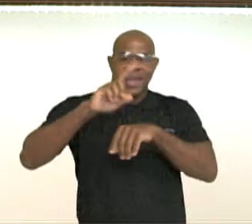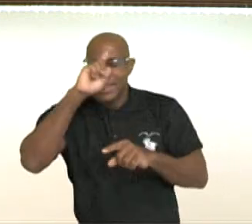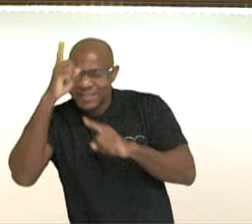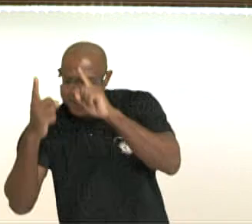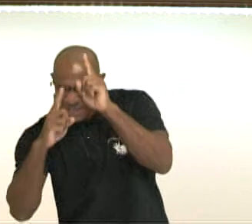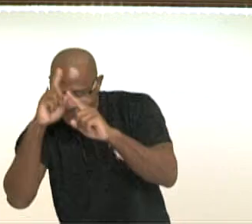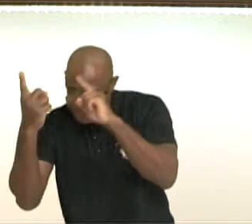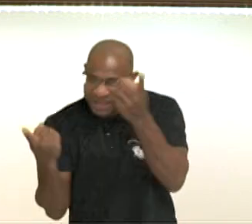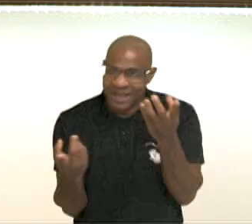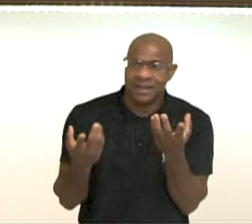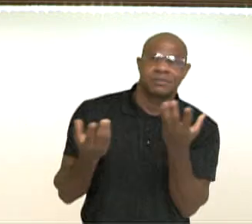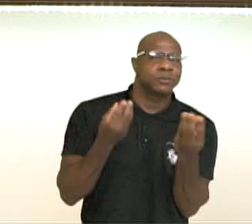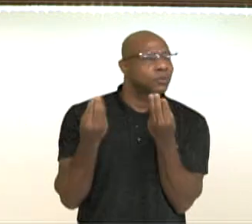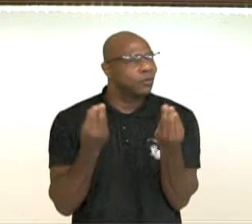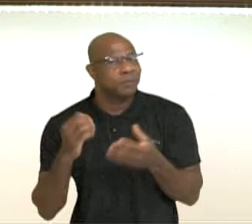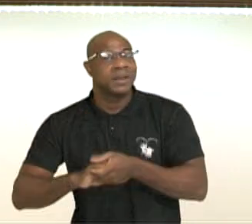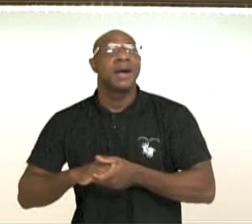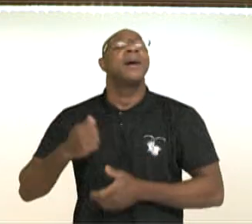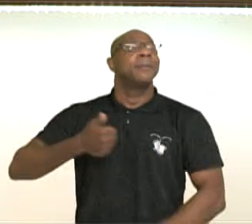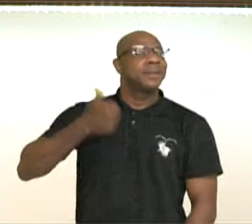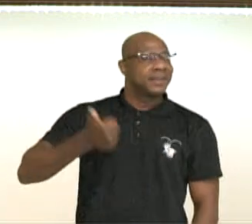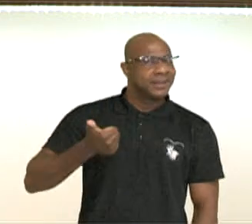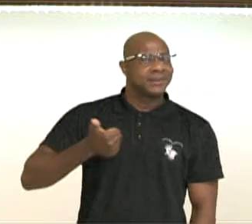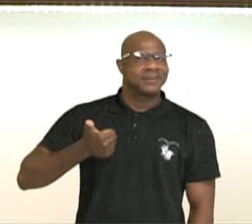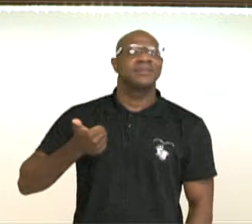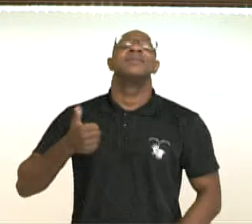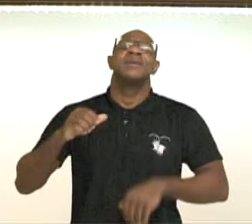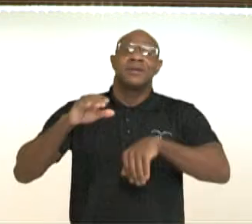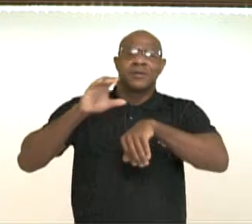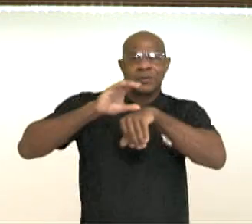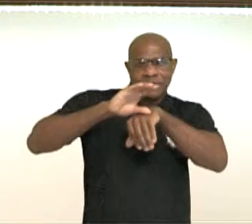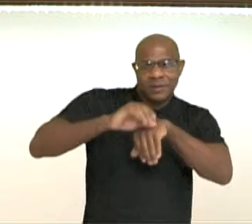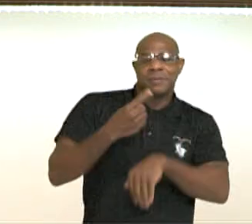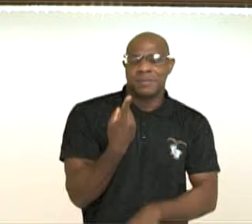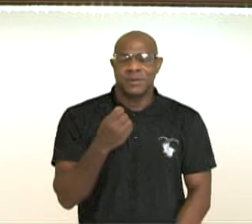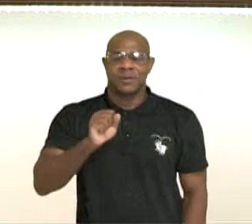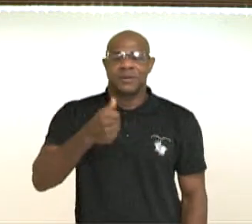da Constituição, a nossa primeira Constituição do Brasil de